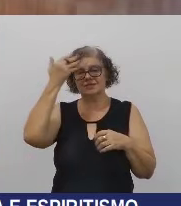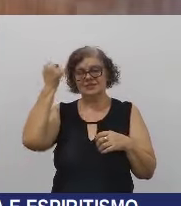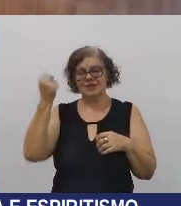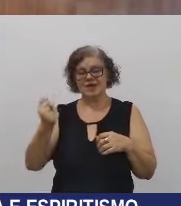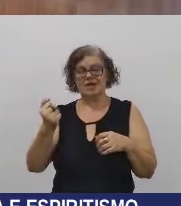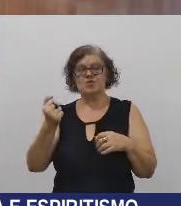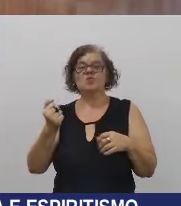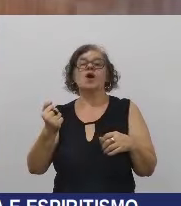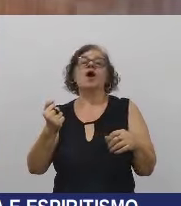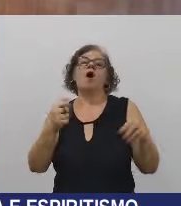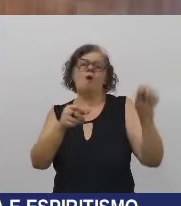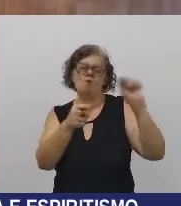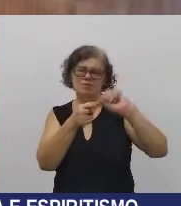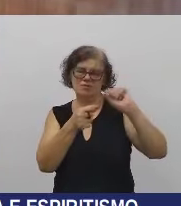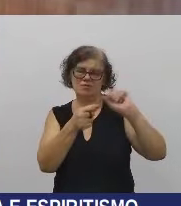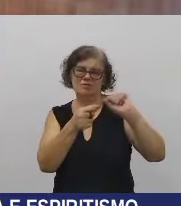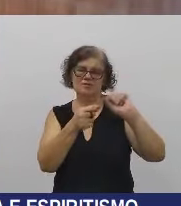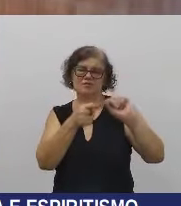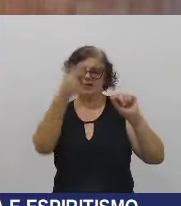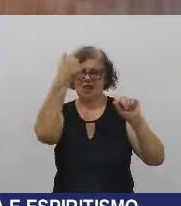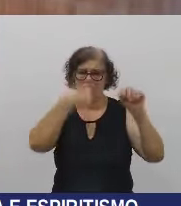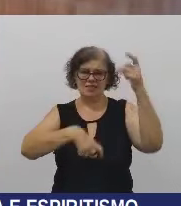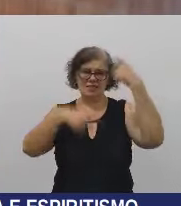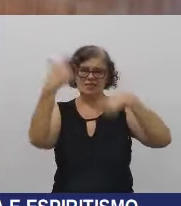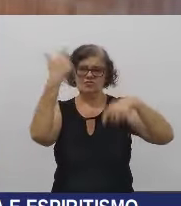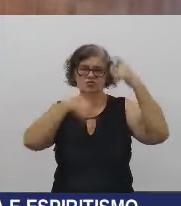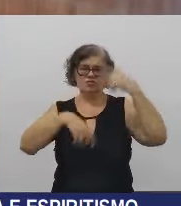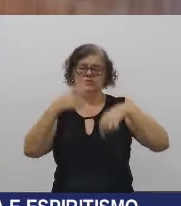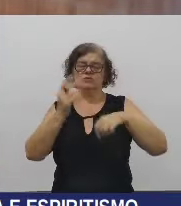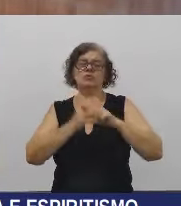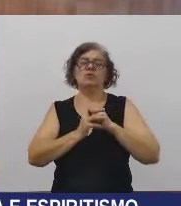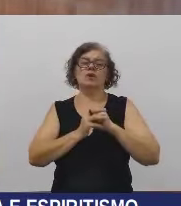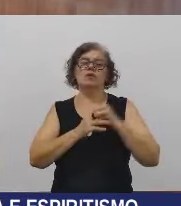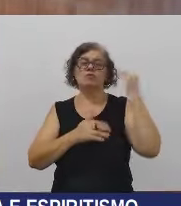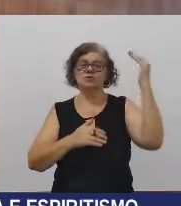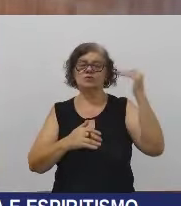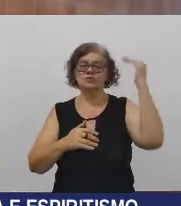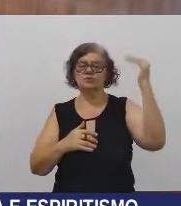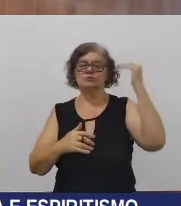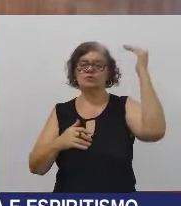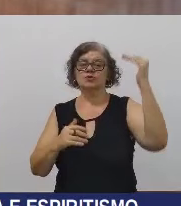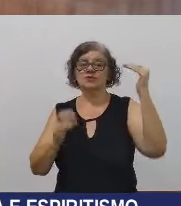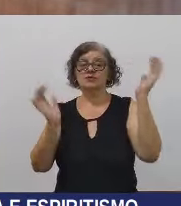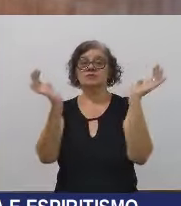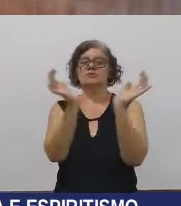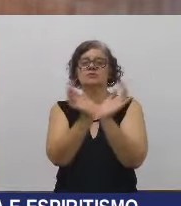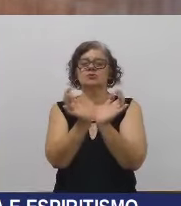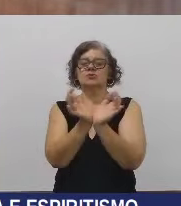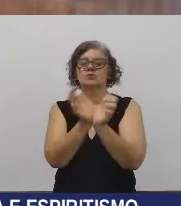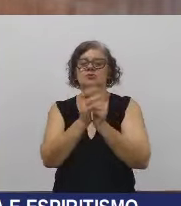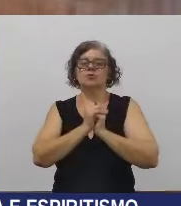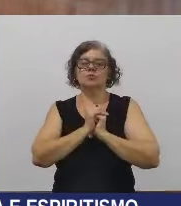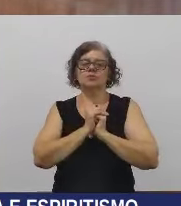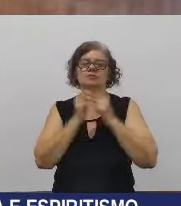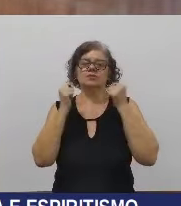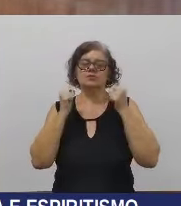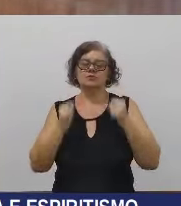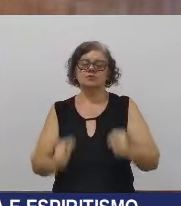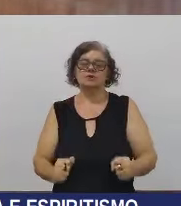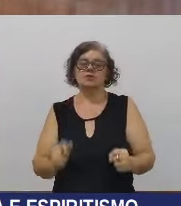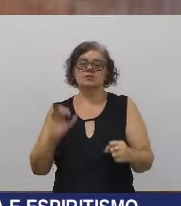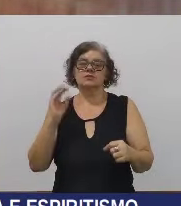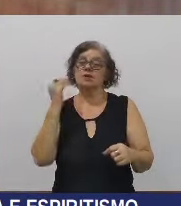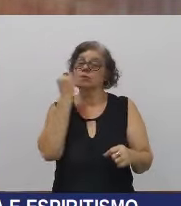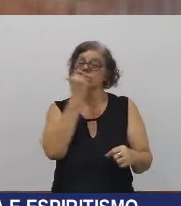que saibam que a missão de cada um de nós é individual e nós progredimos no coletivo. Então,